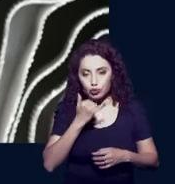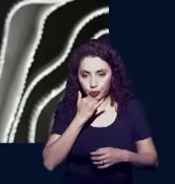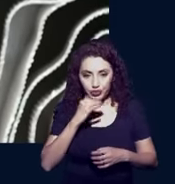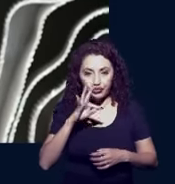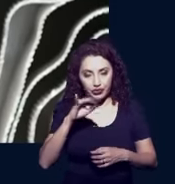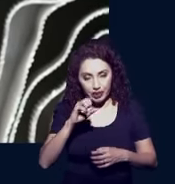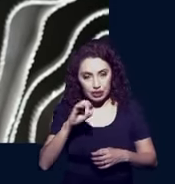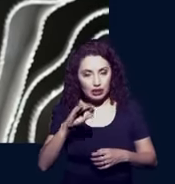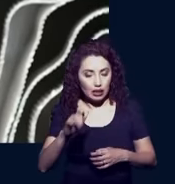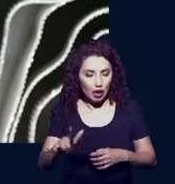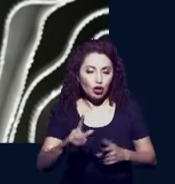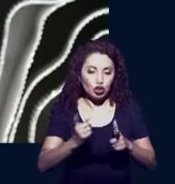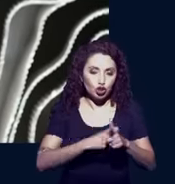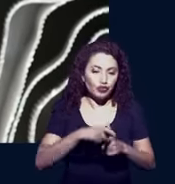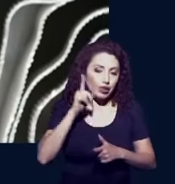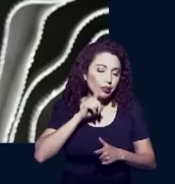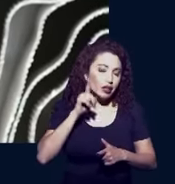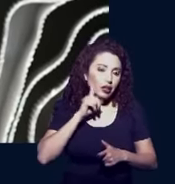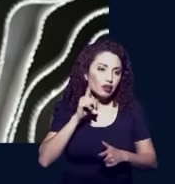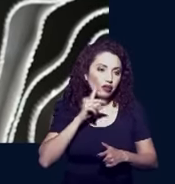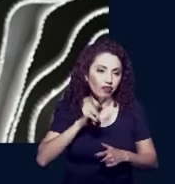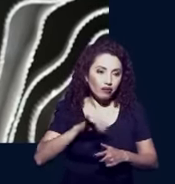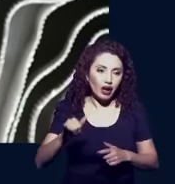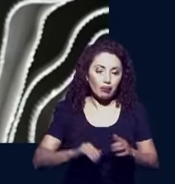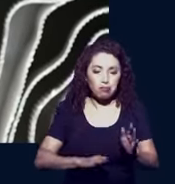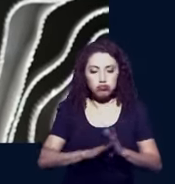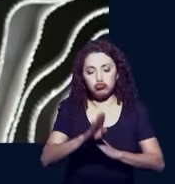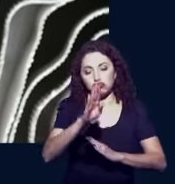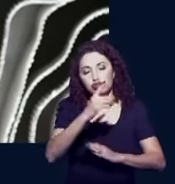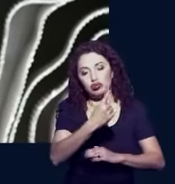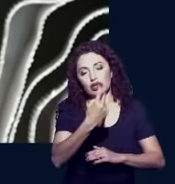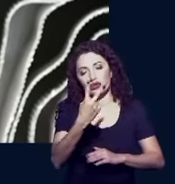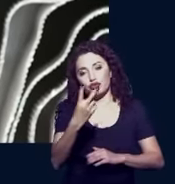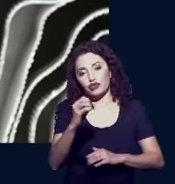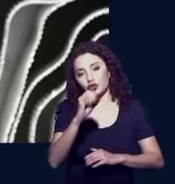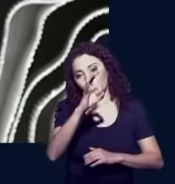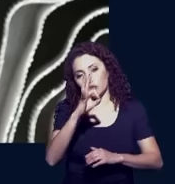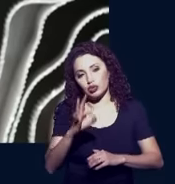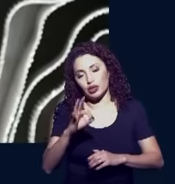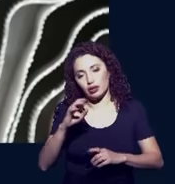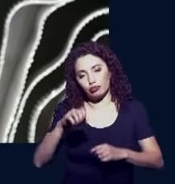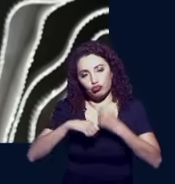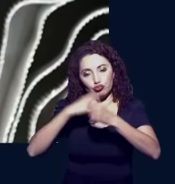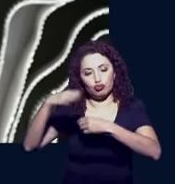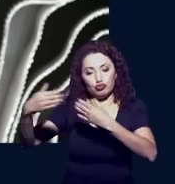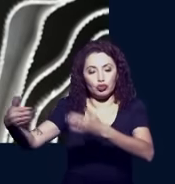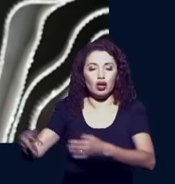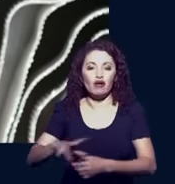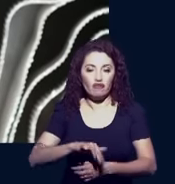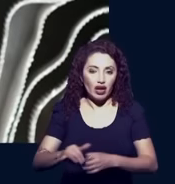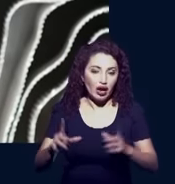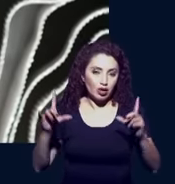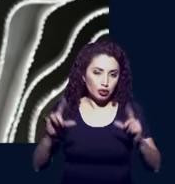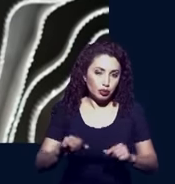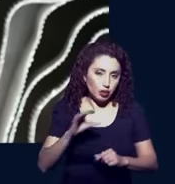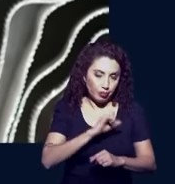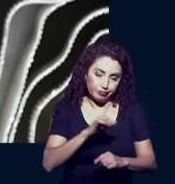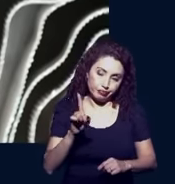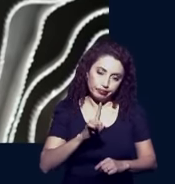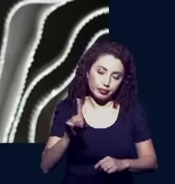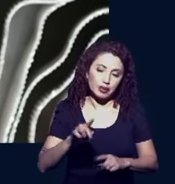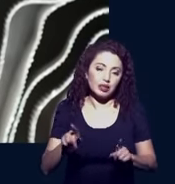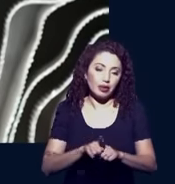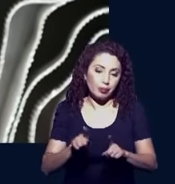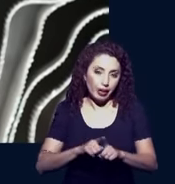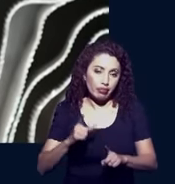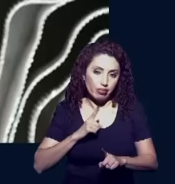aí 120% nos próximos anos esse é um motivo também que não vai ser revertido no curtíssimo prazo e tem o grande ponto